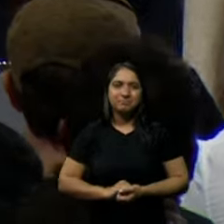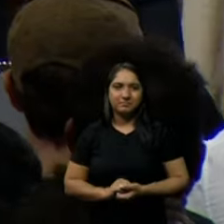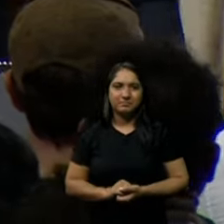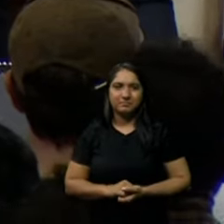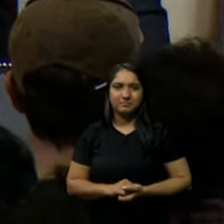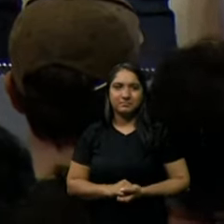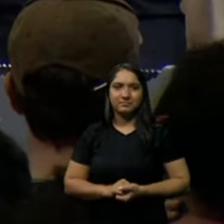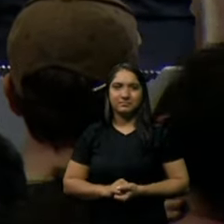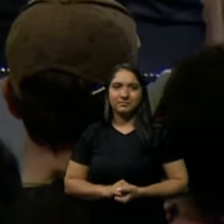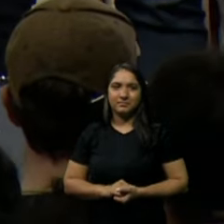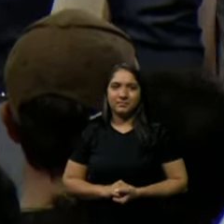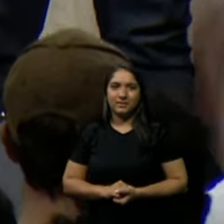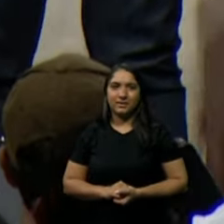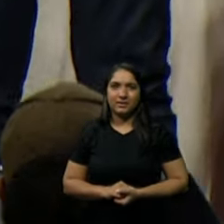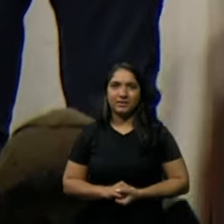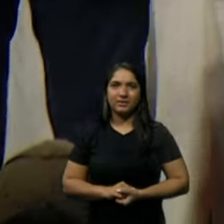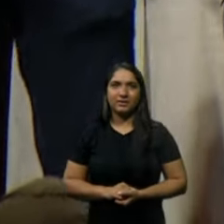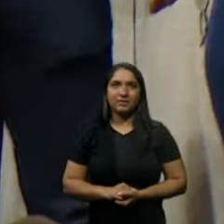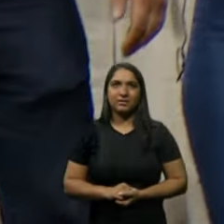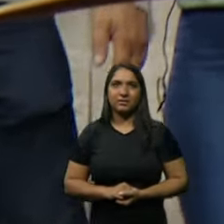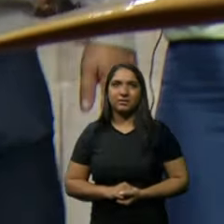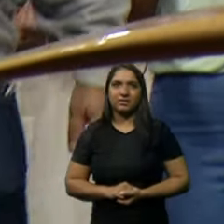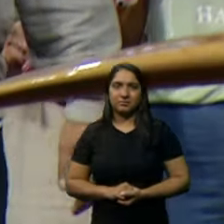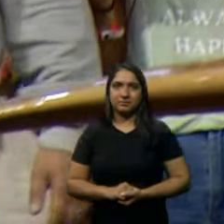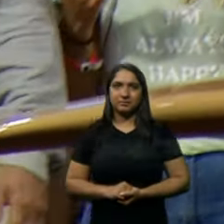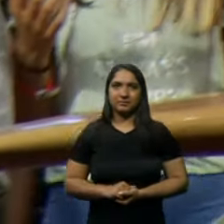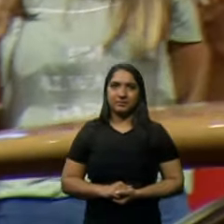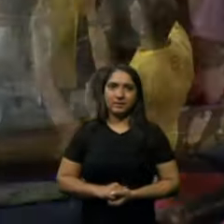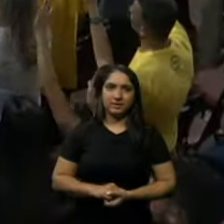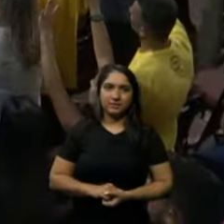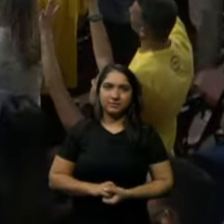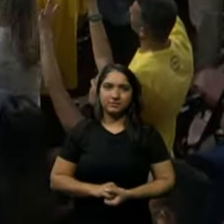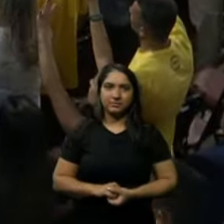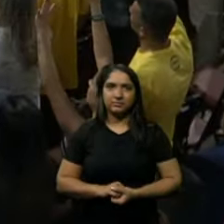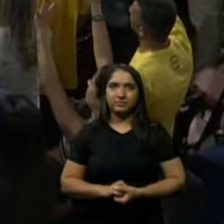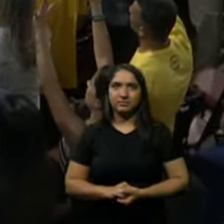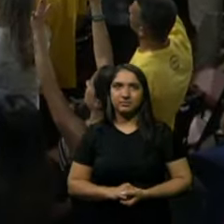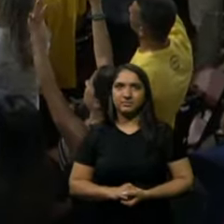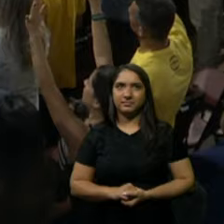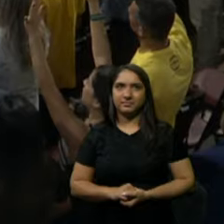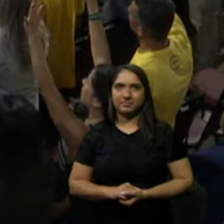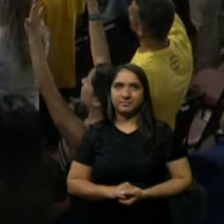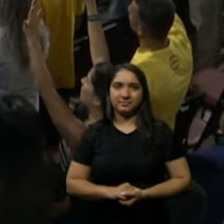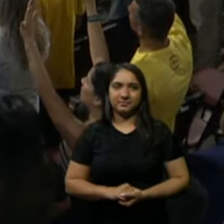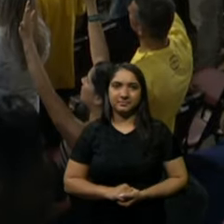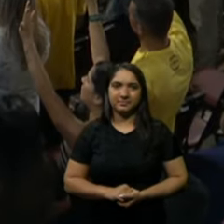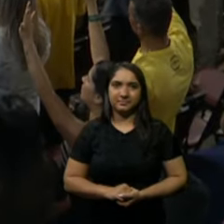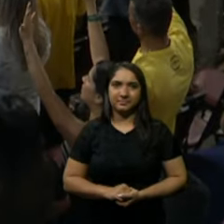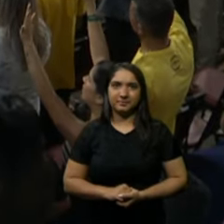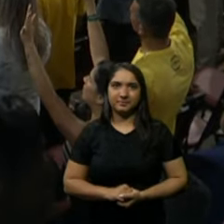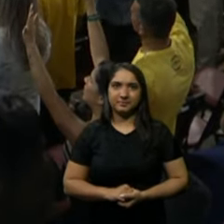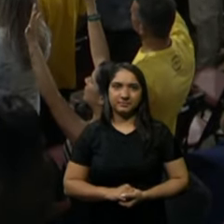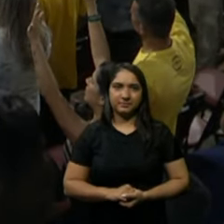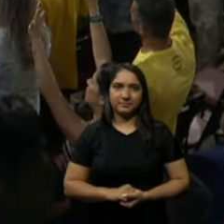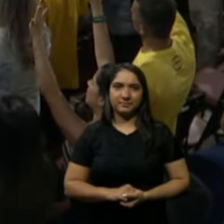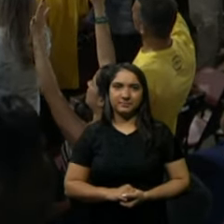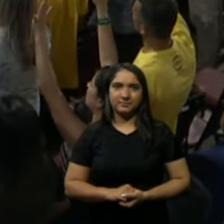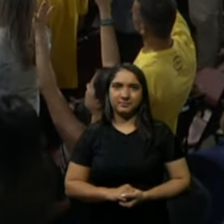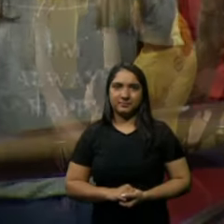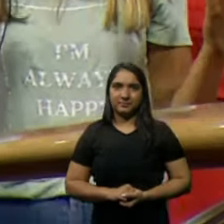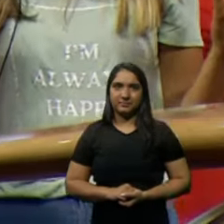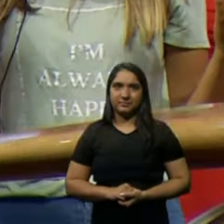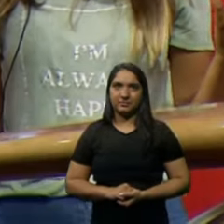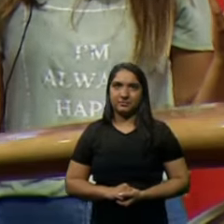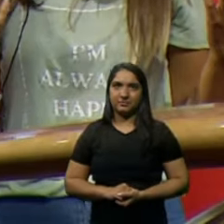a mata unidade Adobe cinema que Highway verdade não mente tá aí na raiz comer tá aí no vídeo aqui Xê vi